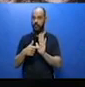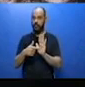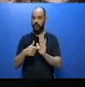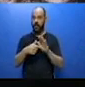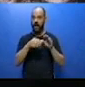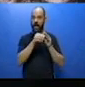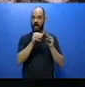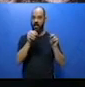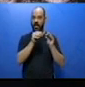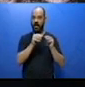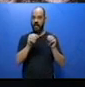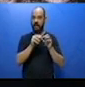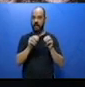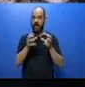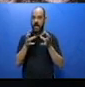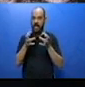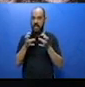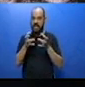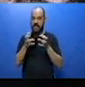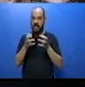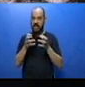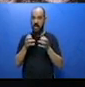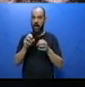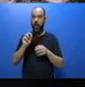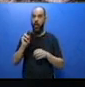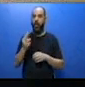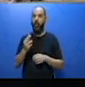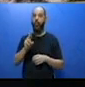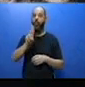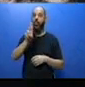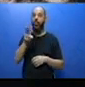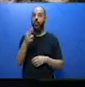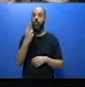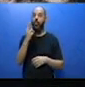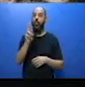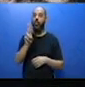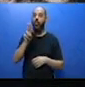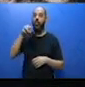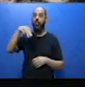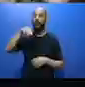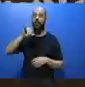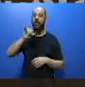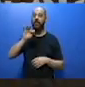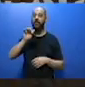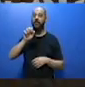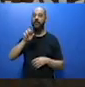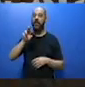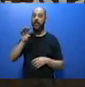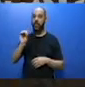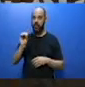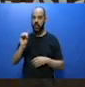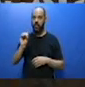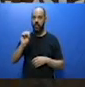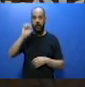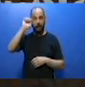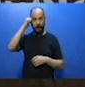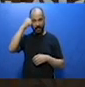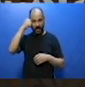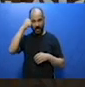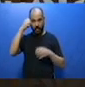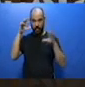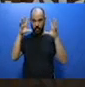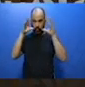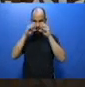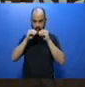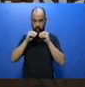Arenoso, argiloso ou umífero? E como você chegou a essa conclusão? Lembram que eu mostrei agora para